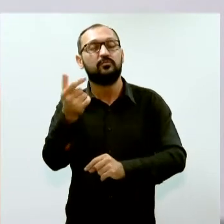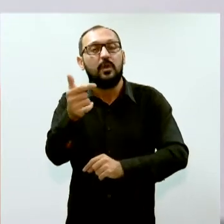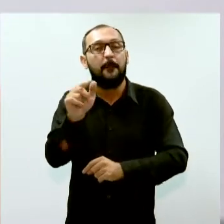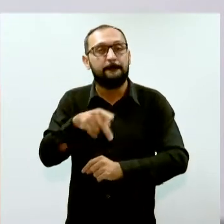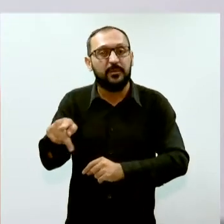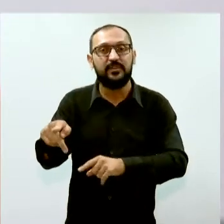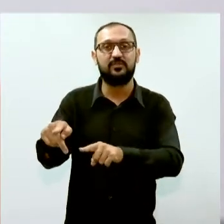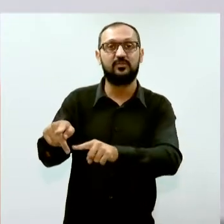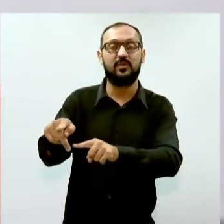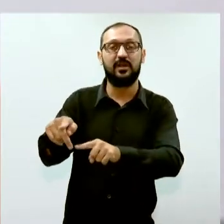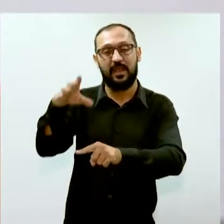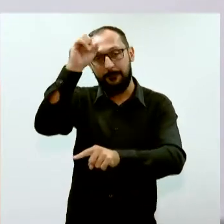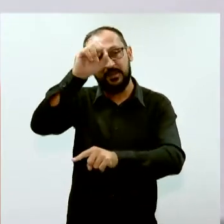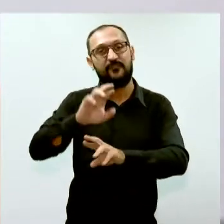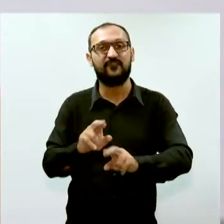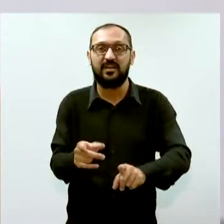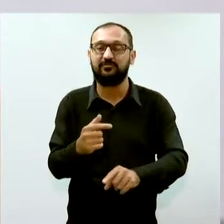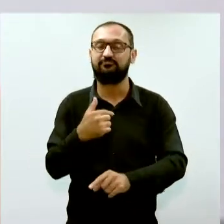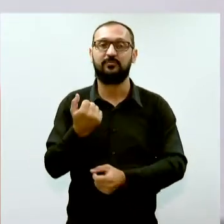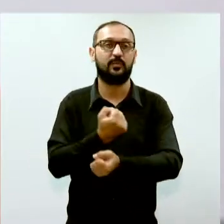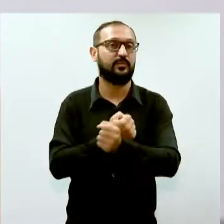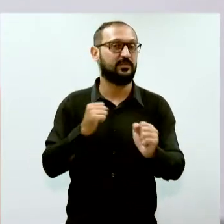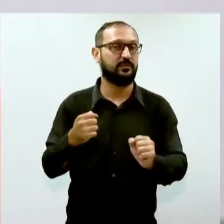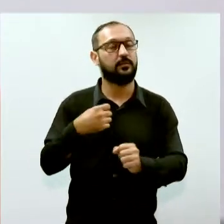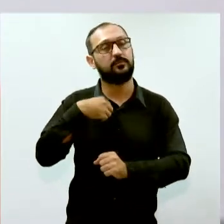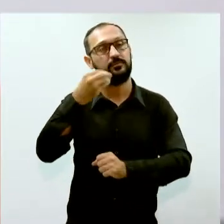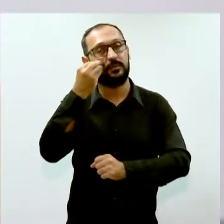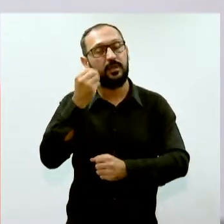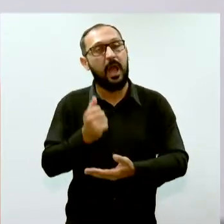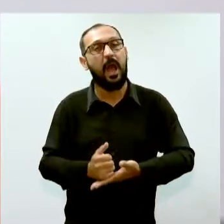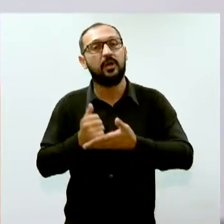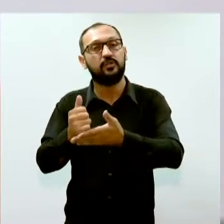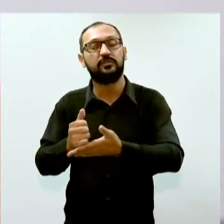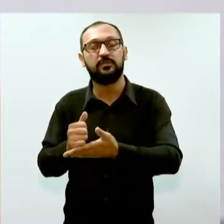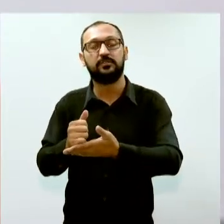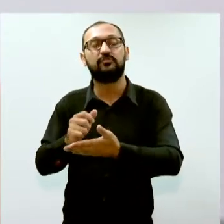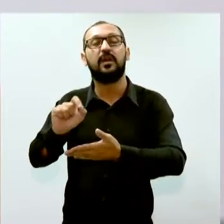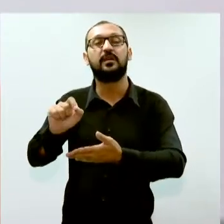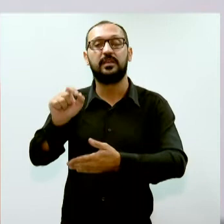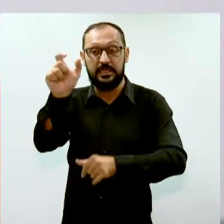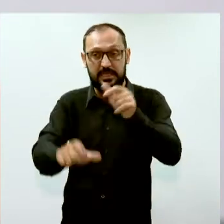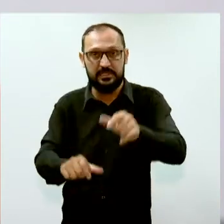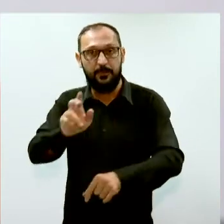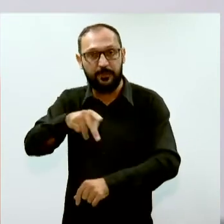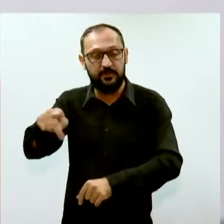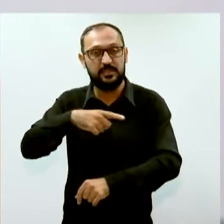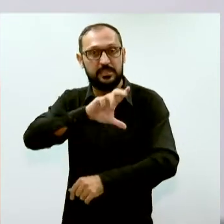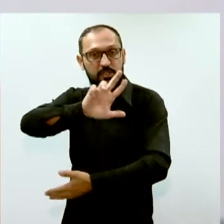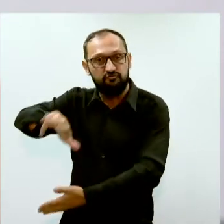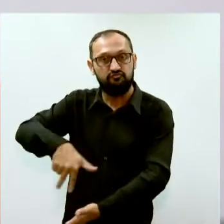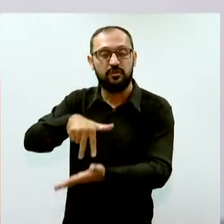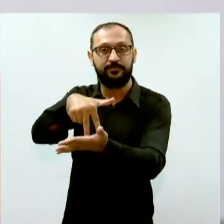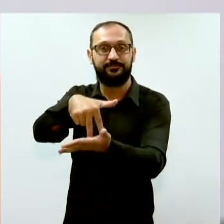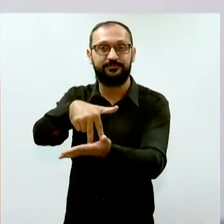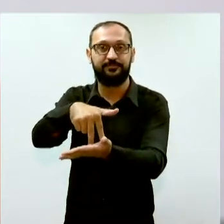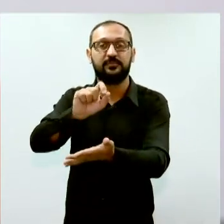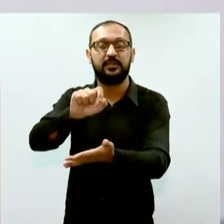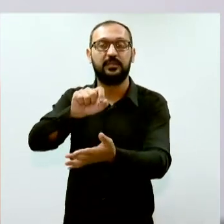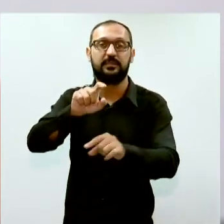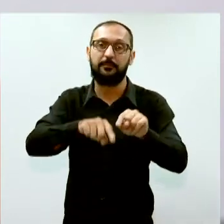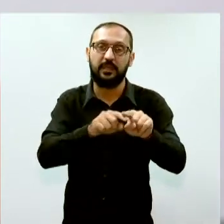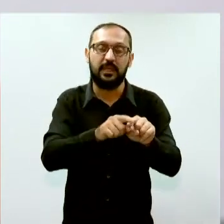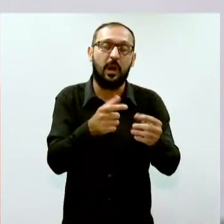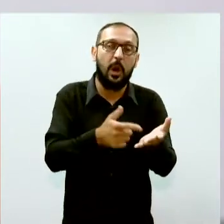formação diferenciada? E é isso que nós tentamos fazer, oferecendo protagonismo para os professores, né? Essa coleção e todos os